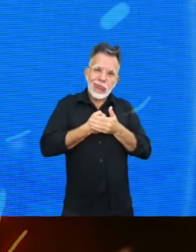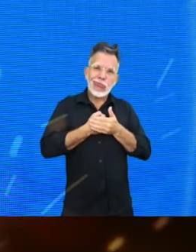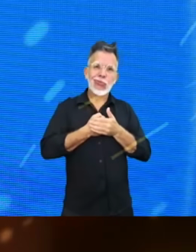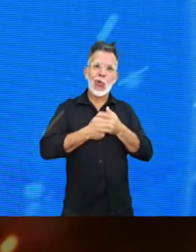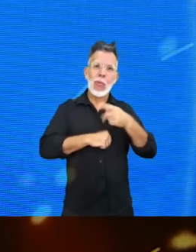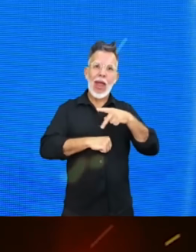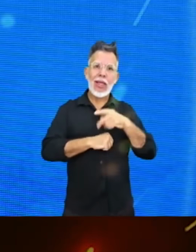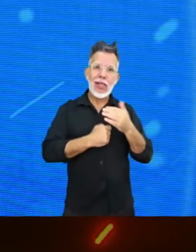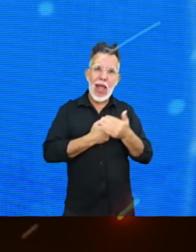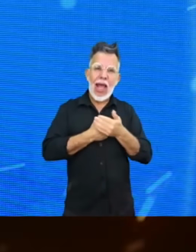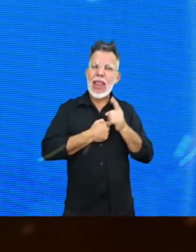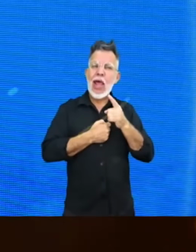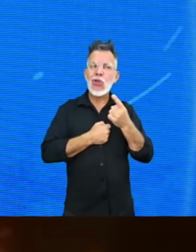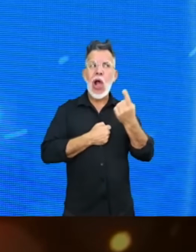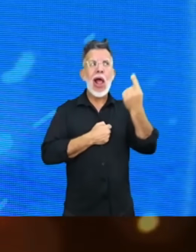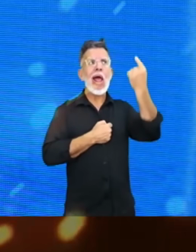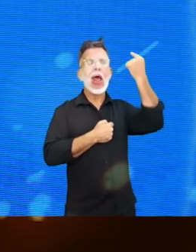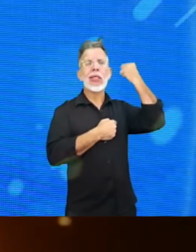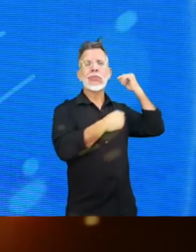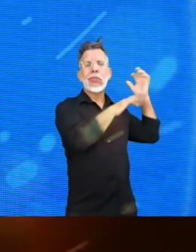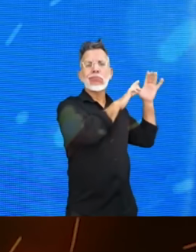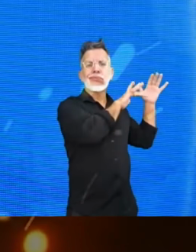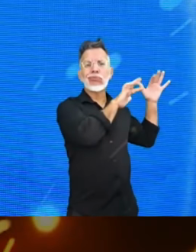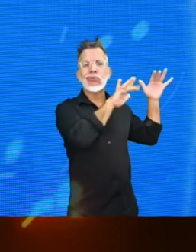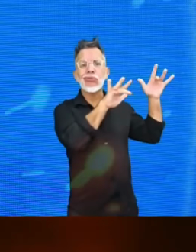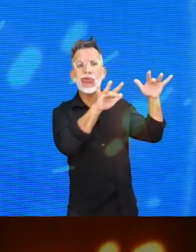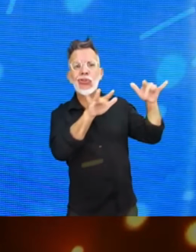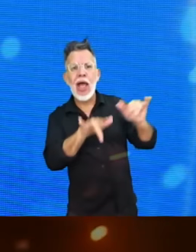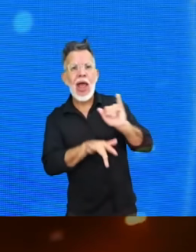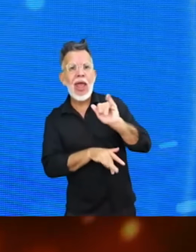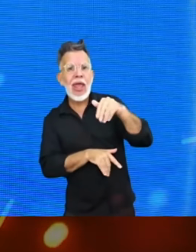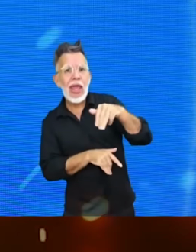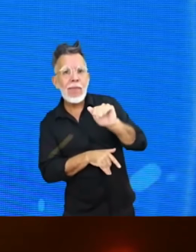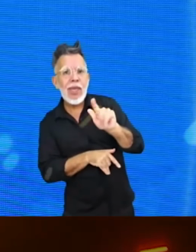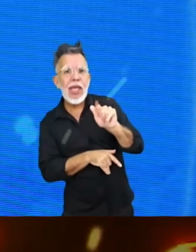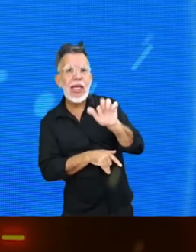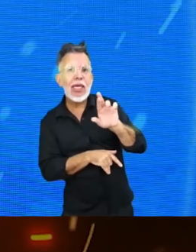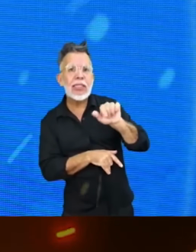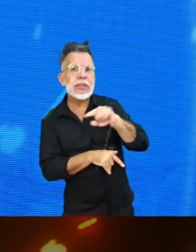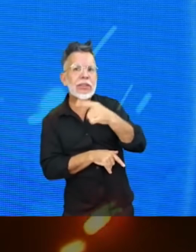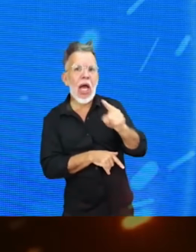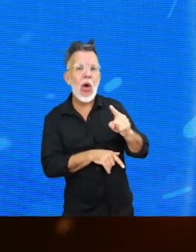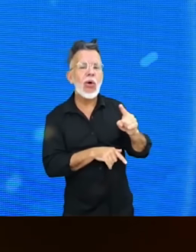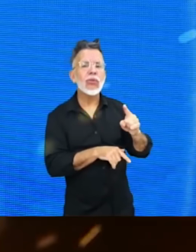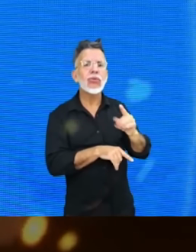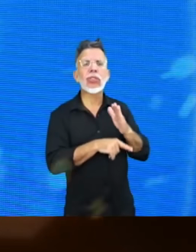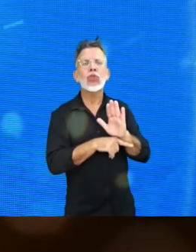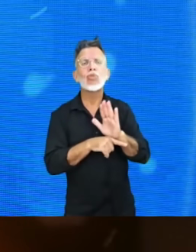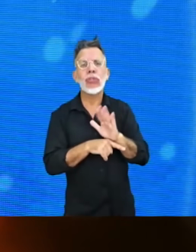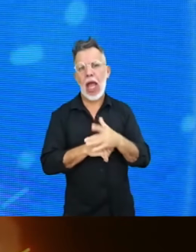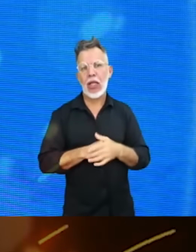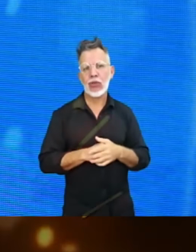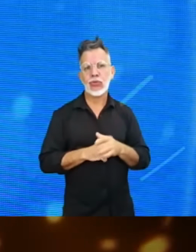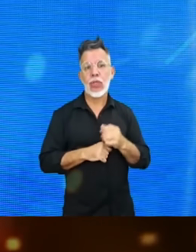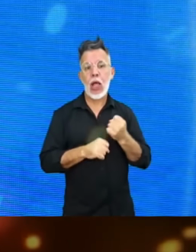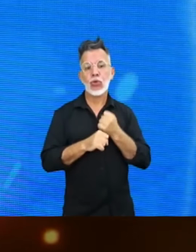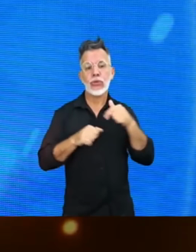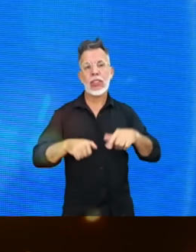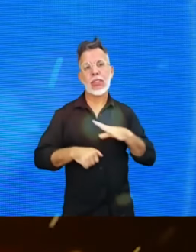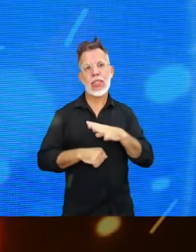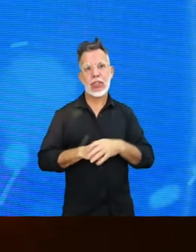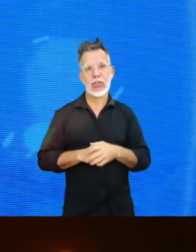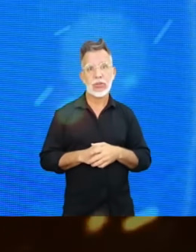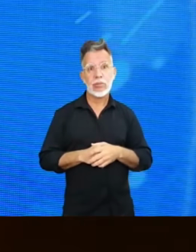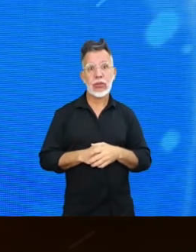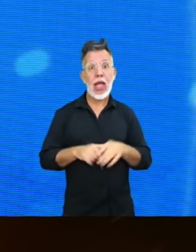migrações e que ajudaram muito a constituir eh essa cidade quando vieram dos destinos para